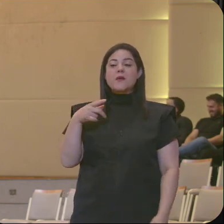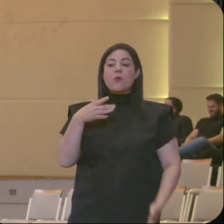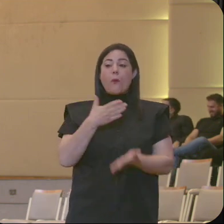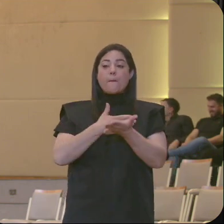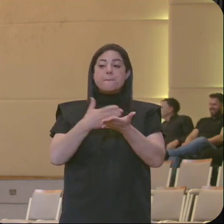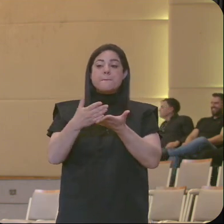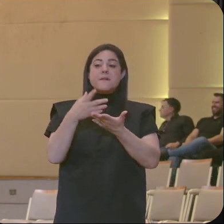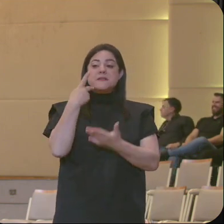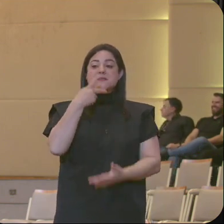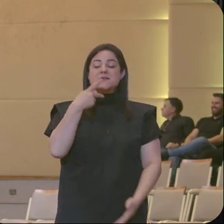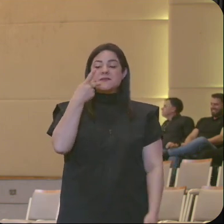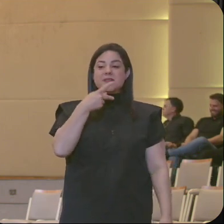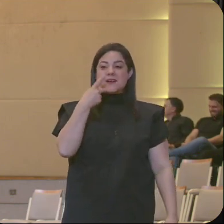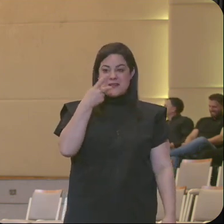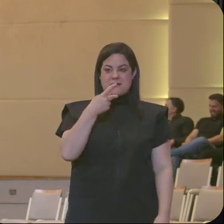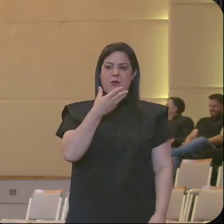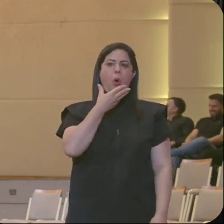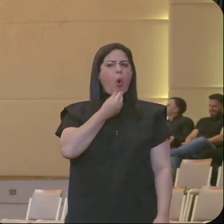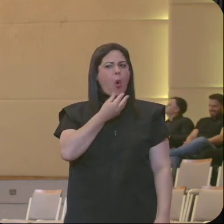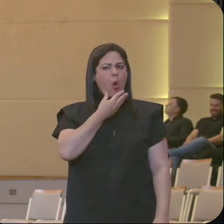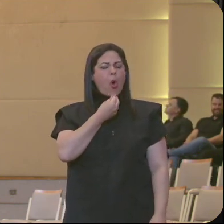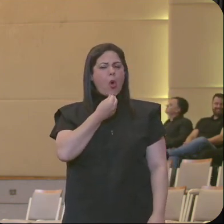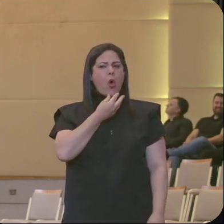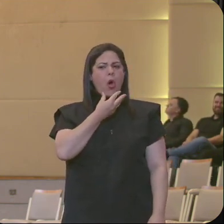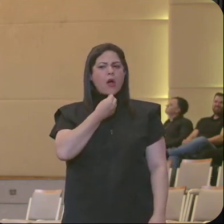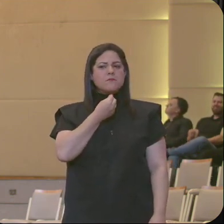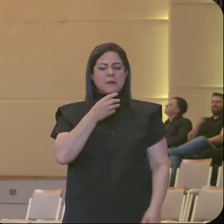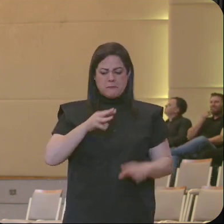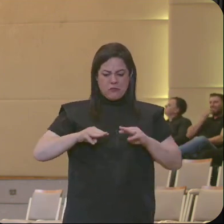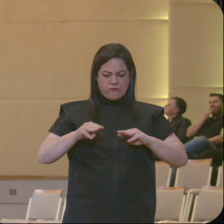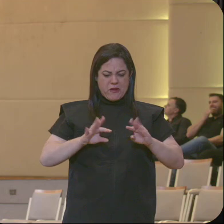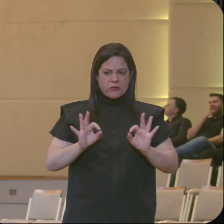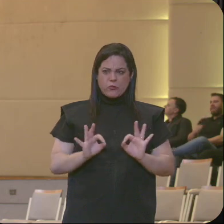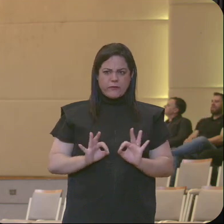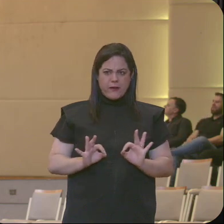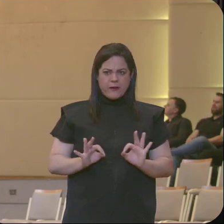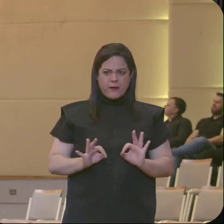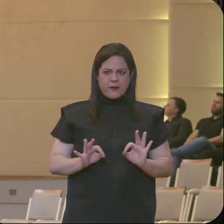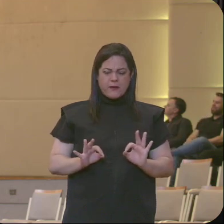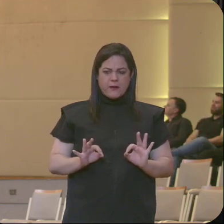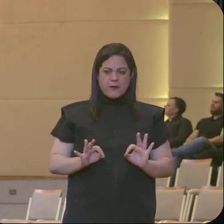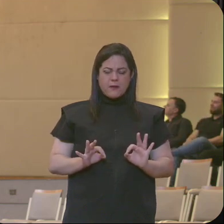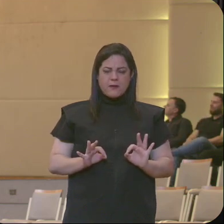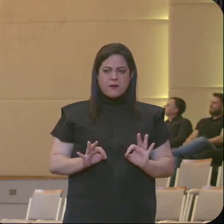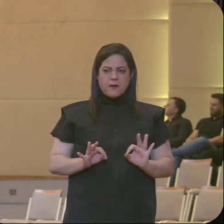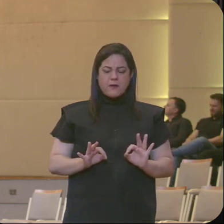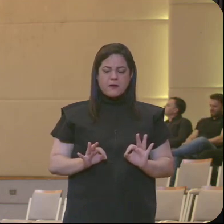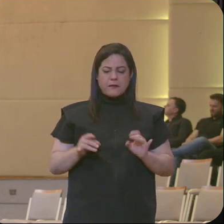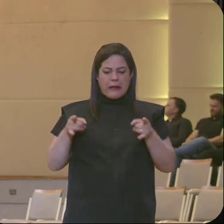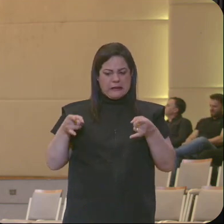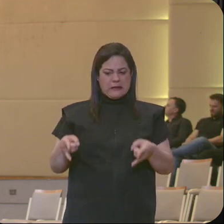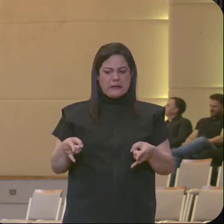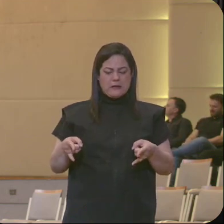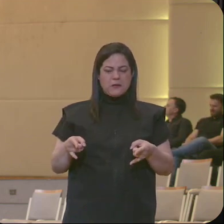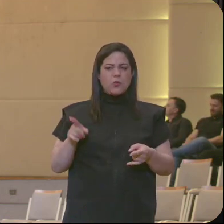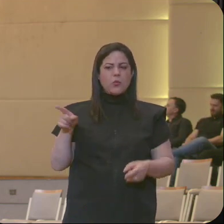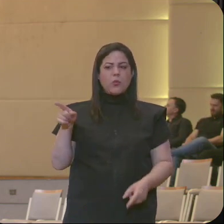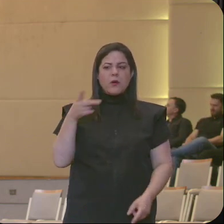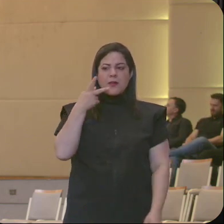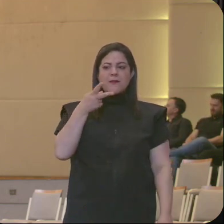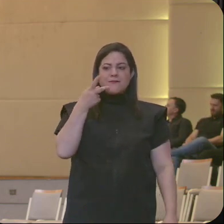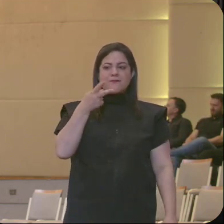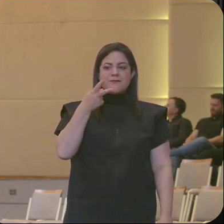falar, um homem quase imóvel ali na sua cama, o que ele fala